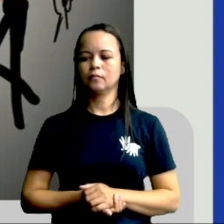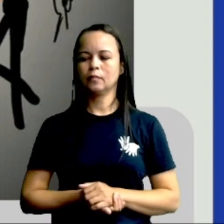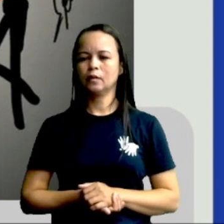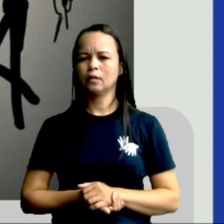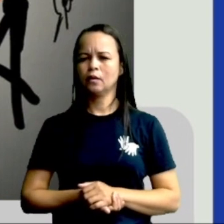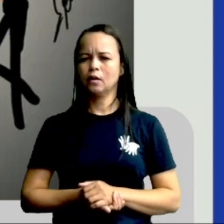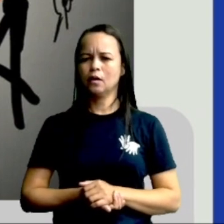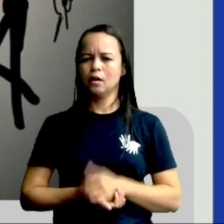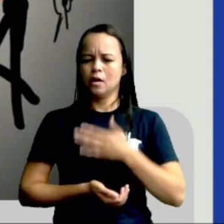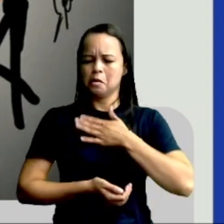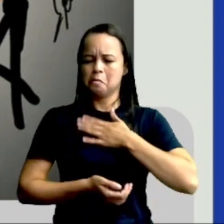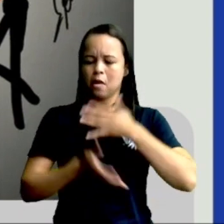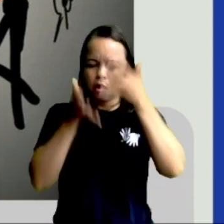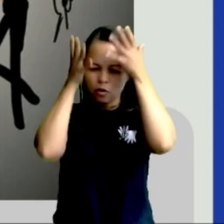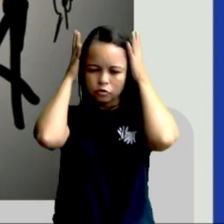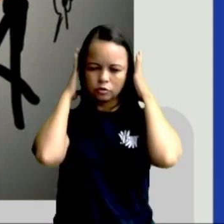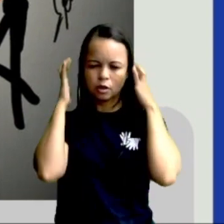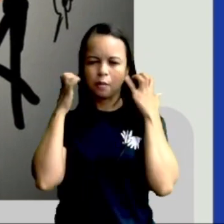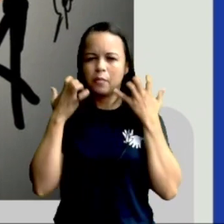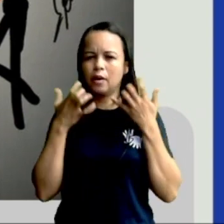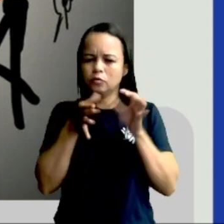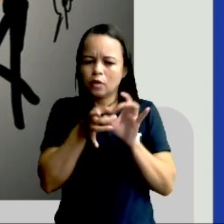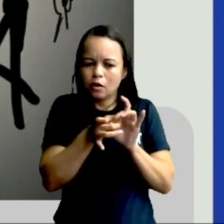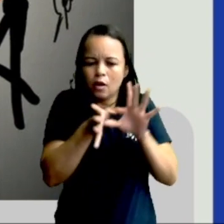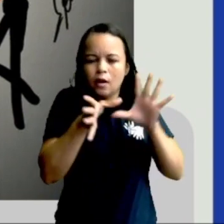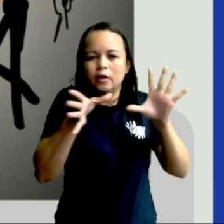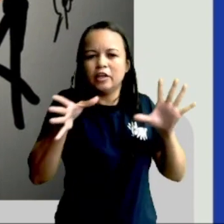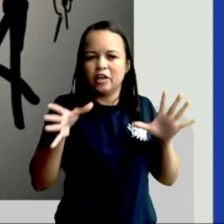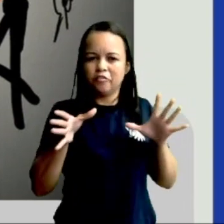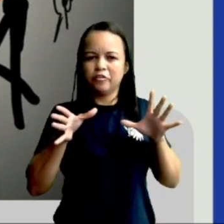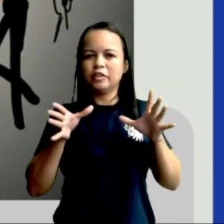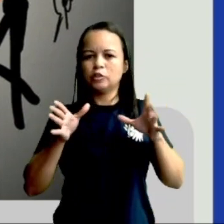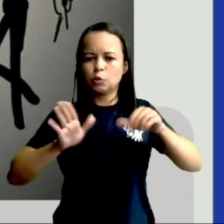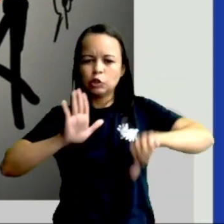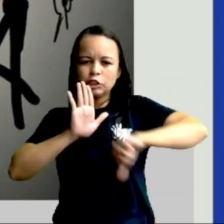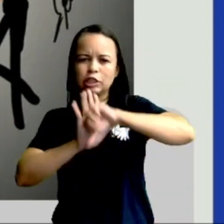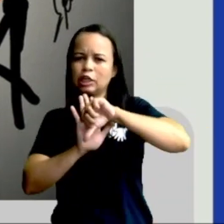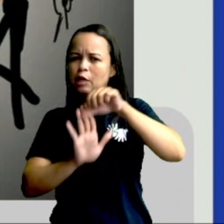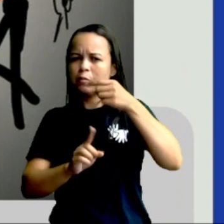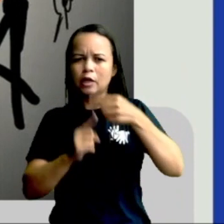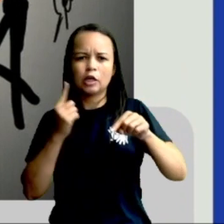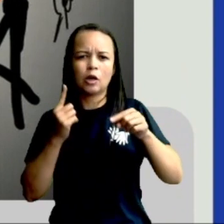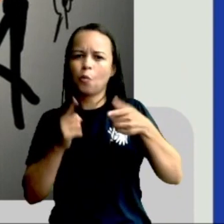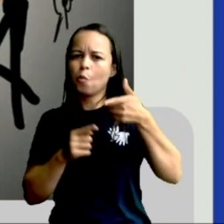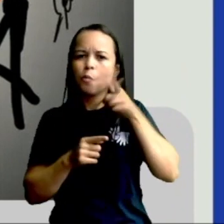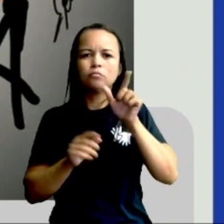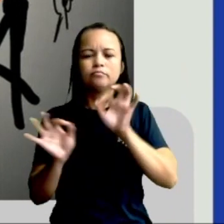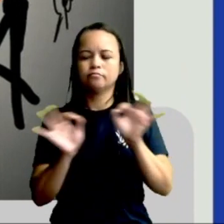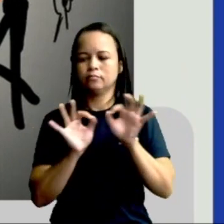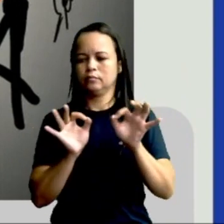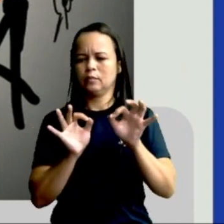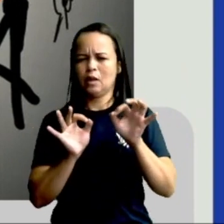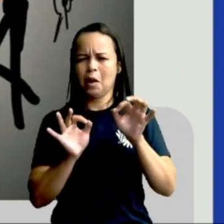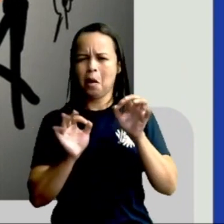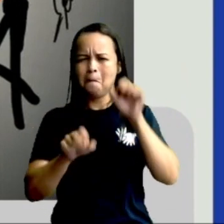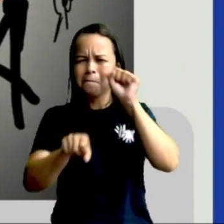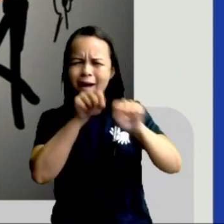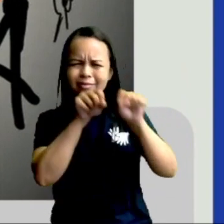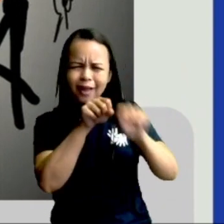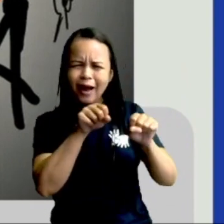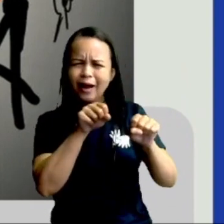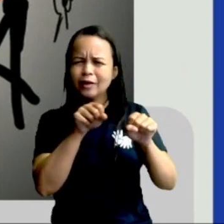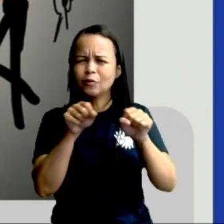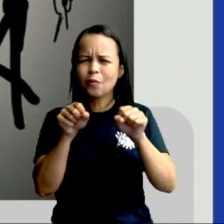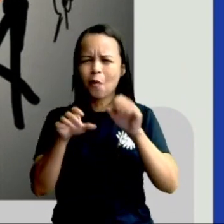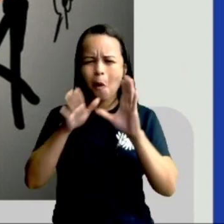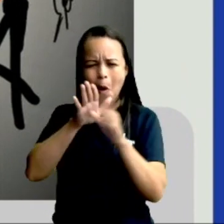cabelos sejam inocentados dos crimes que não cometeram, não mataram, não